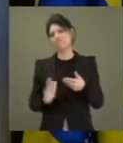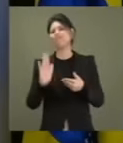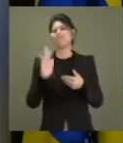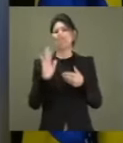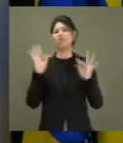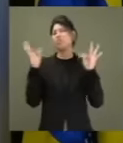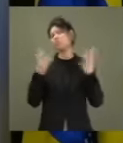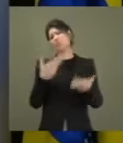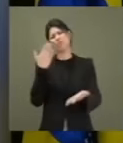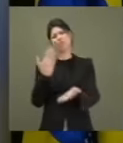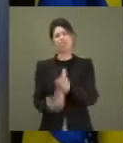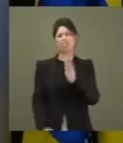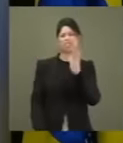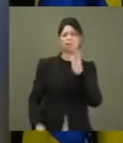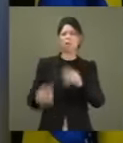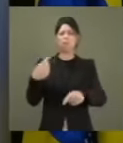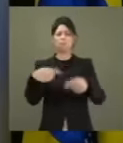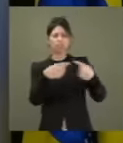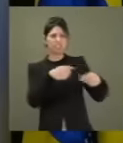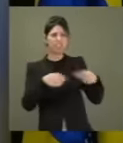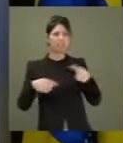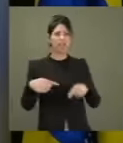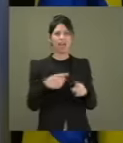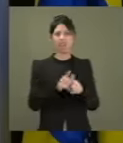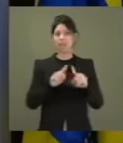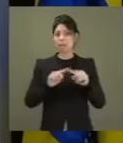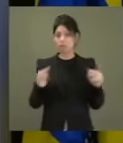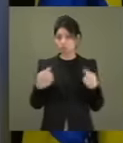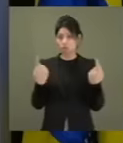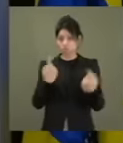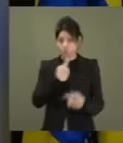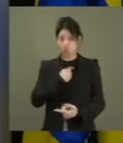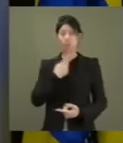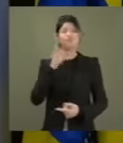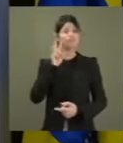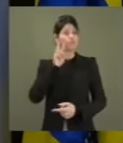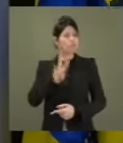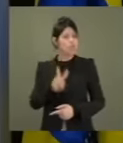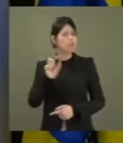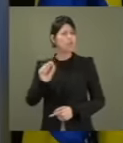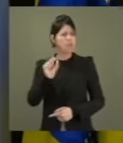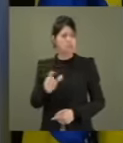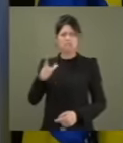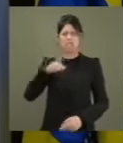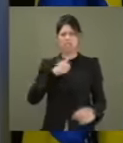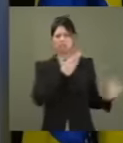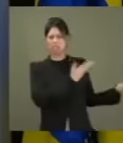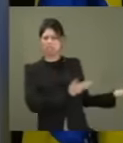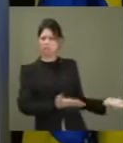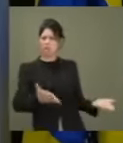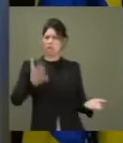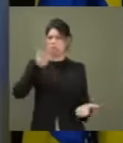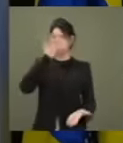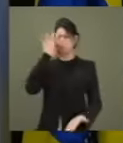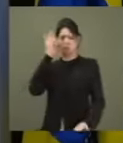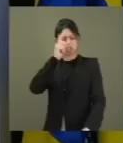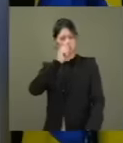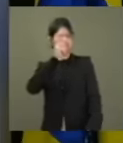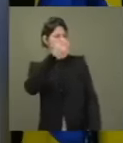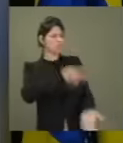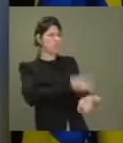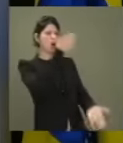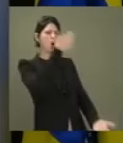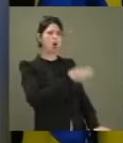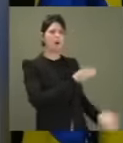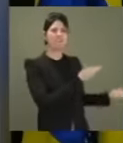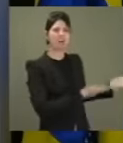tudo politicagem. Então, nós estamos vendo, recebendo ditadores com honra de Estado,